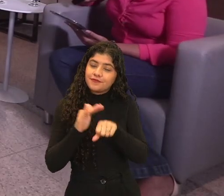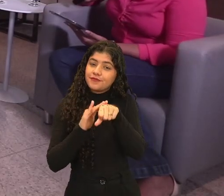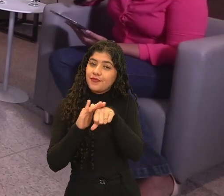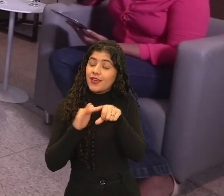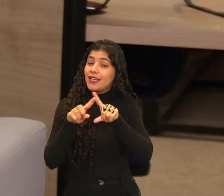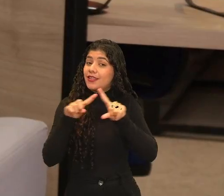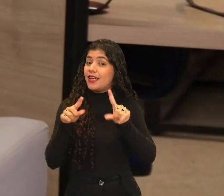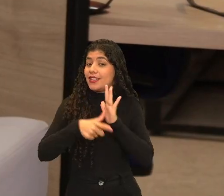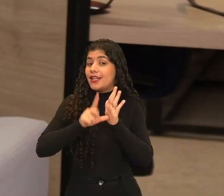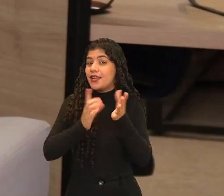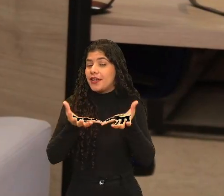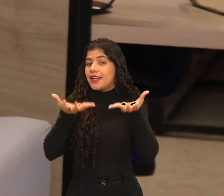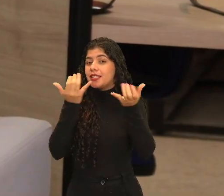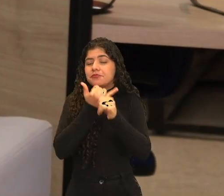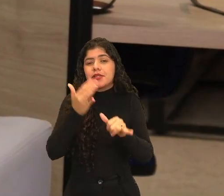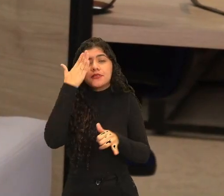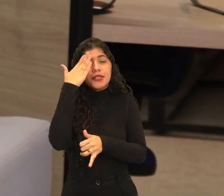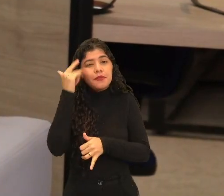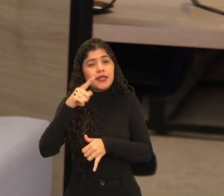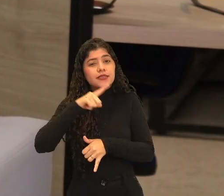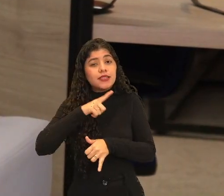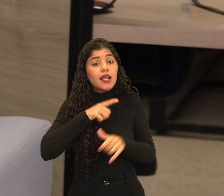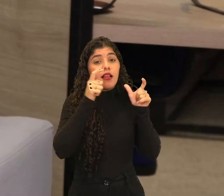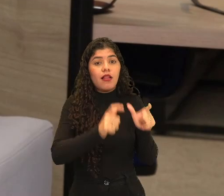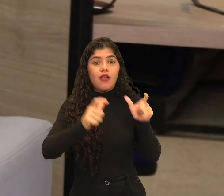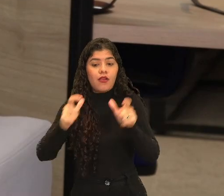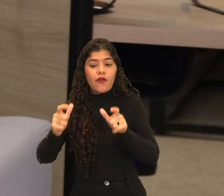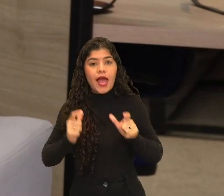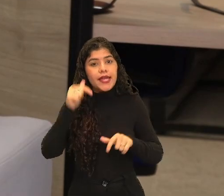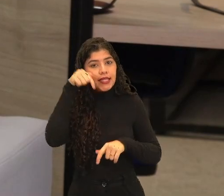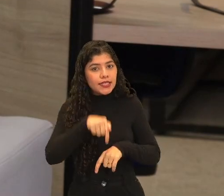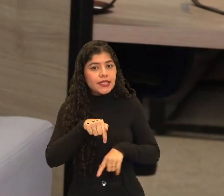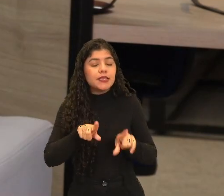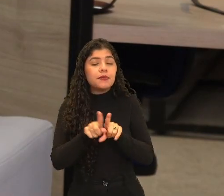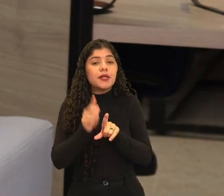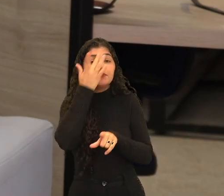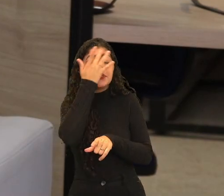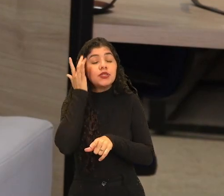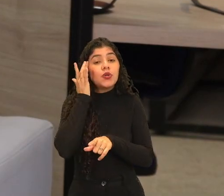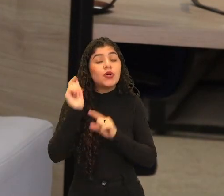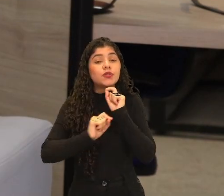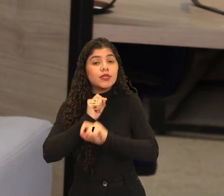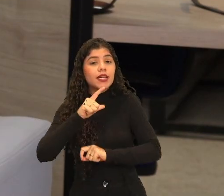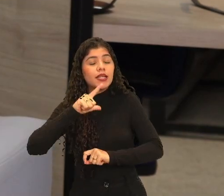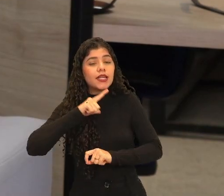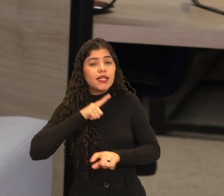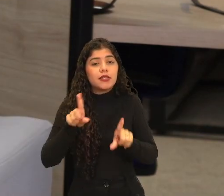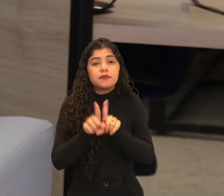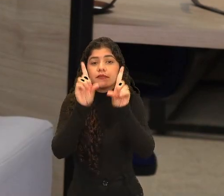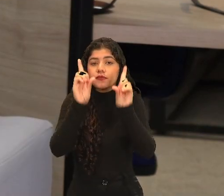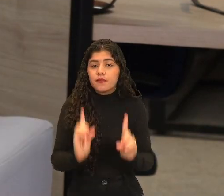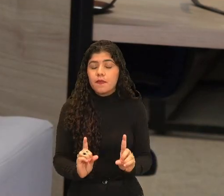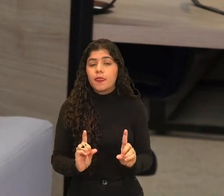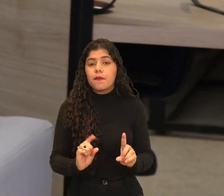mas antes eu queria saber se há locais onde pessoas que têm alguma deficiência